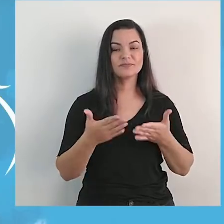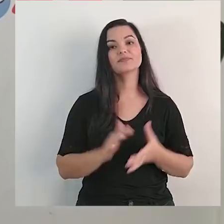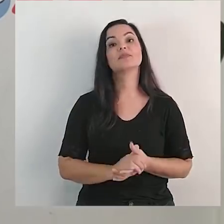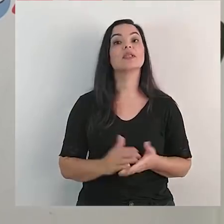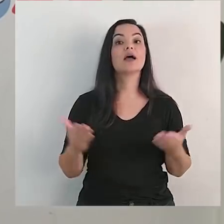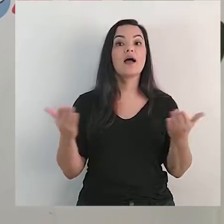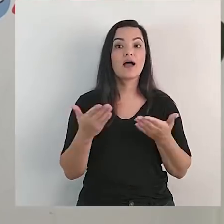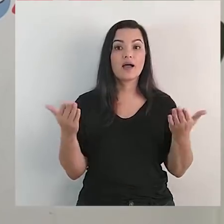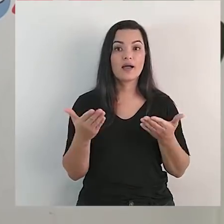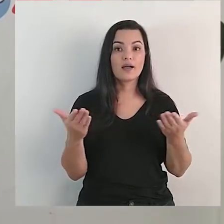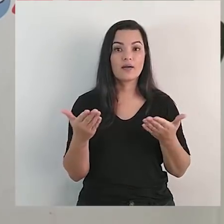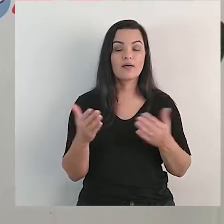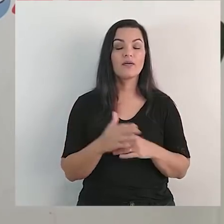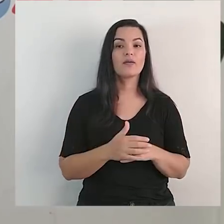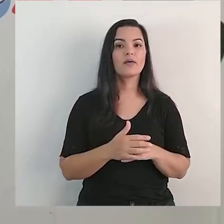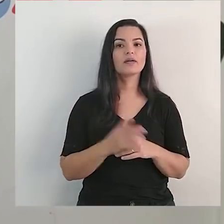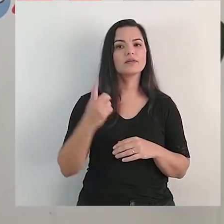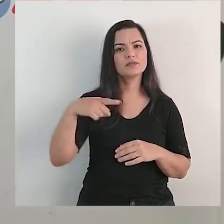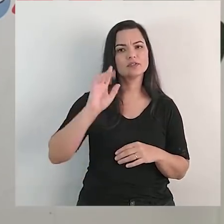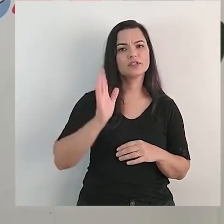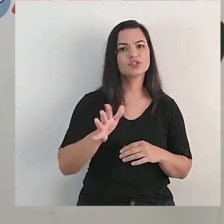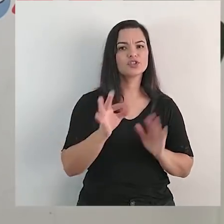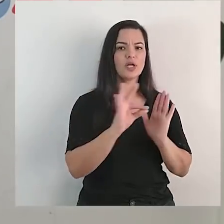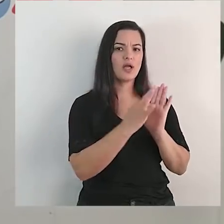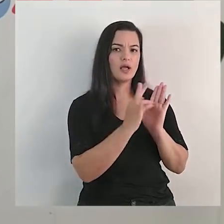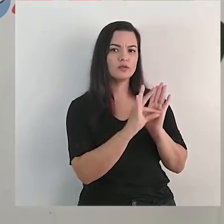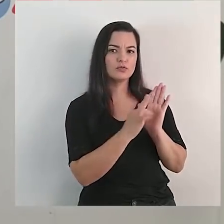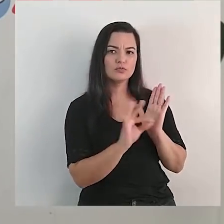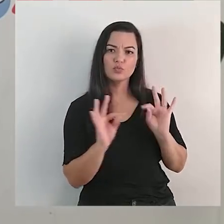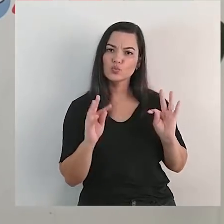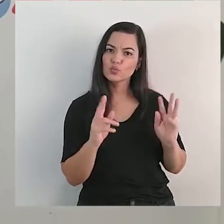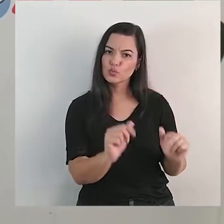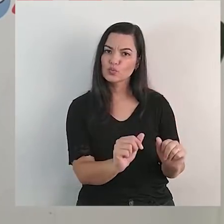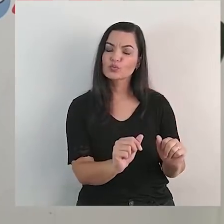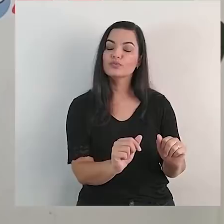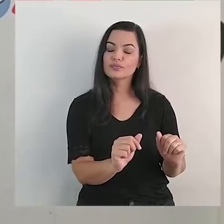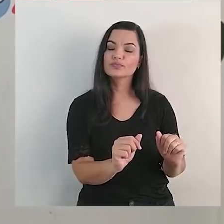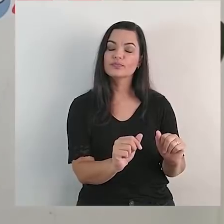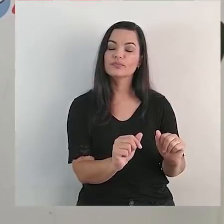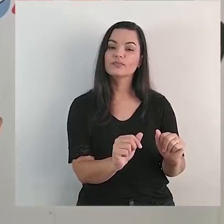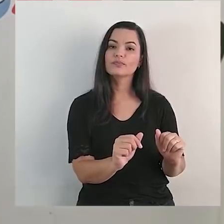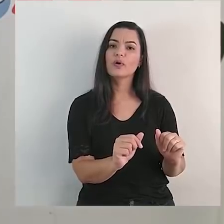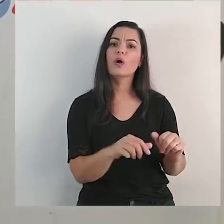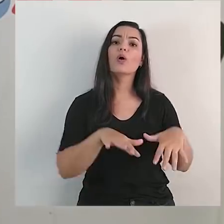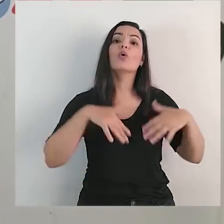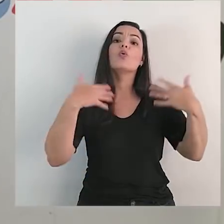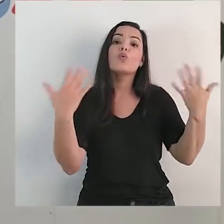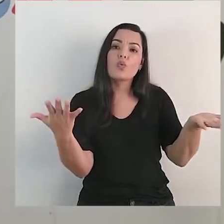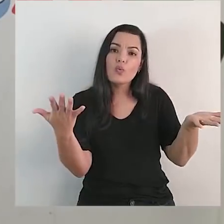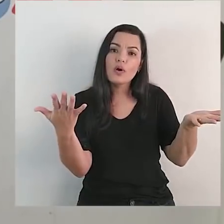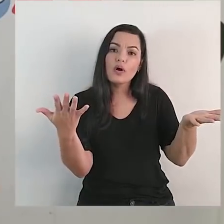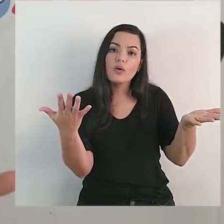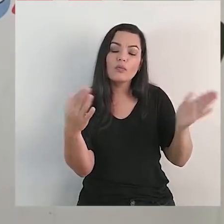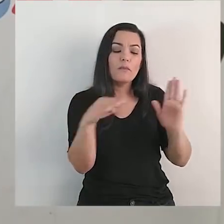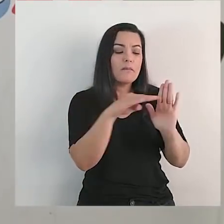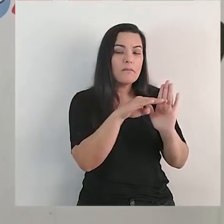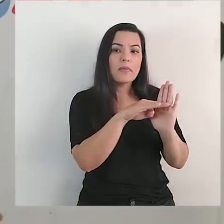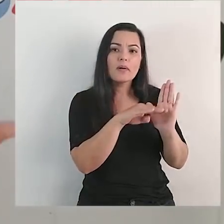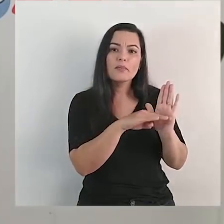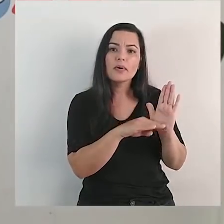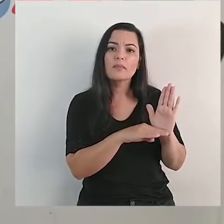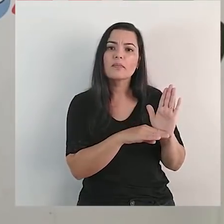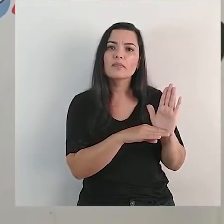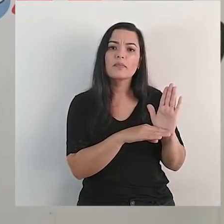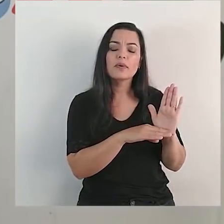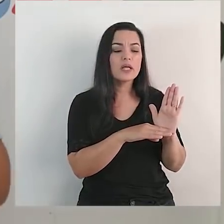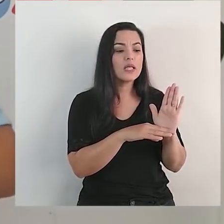aí. Agora, diante disso tudo que vocês anotaram, qual dessas etapas aí vocês acham